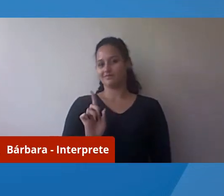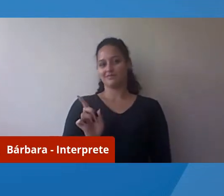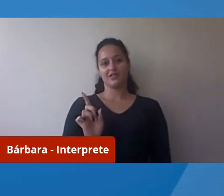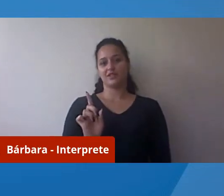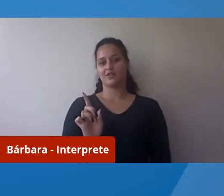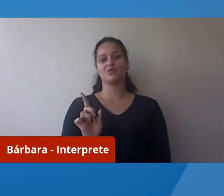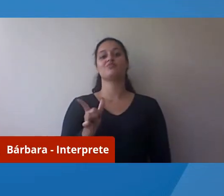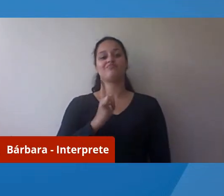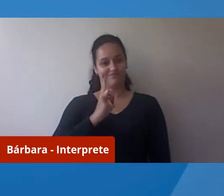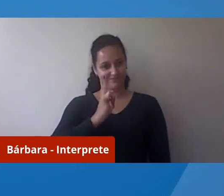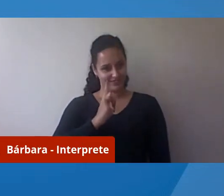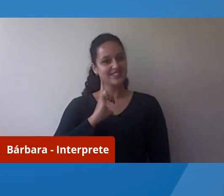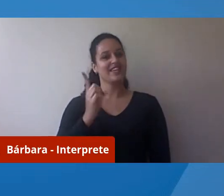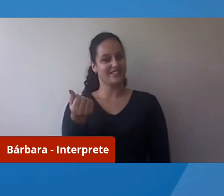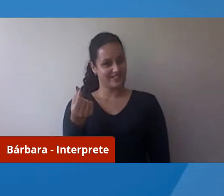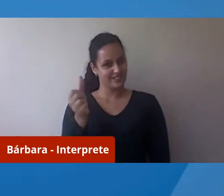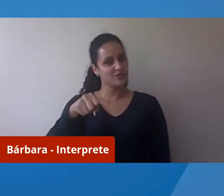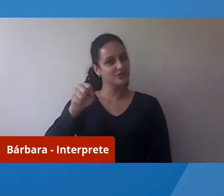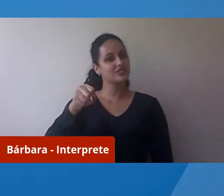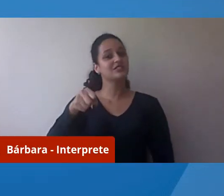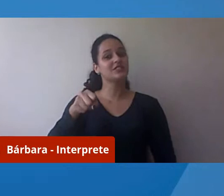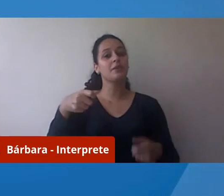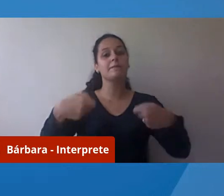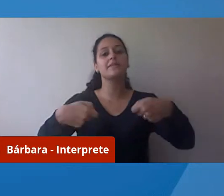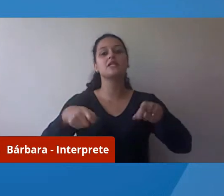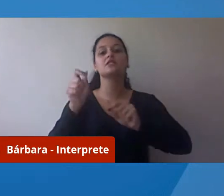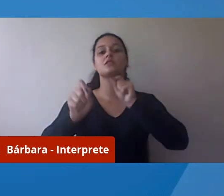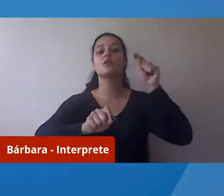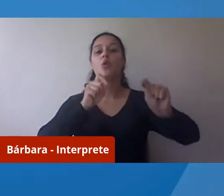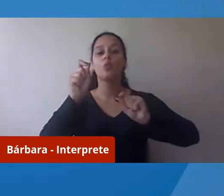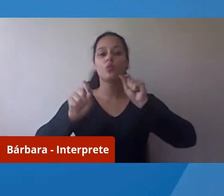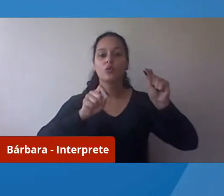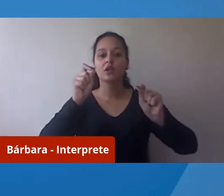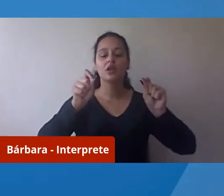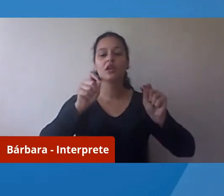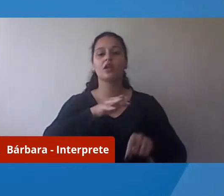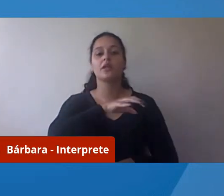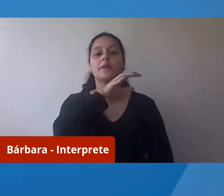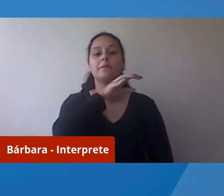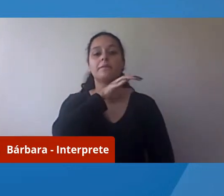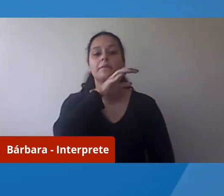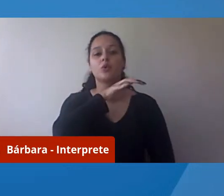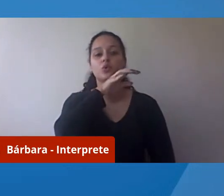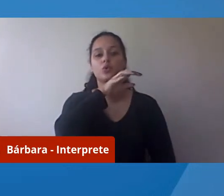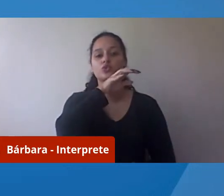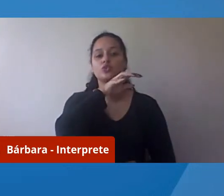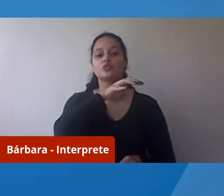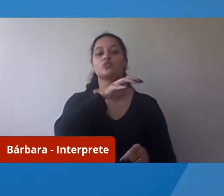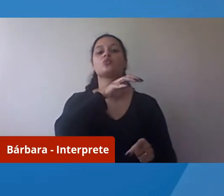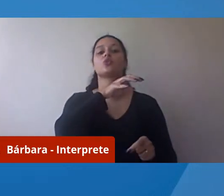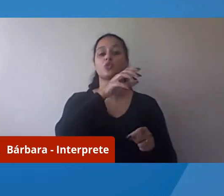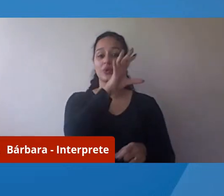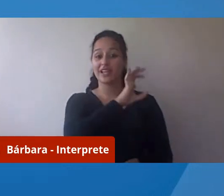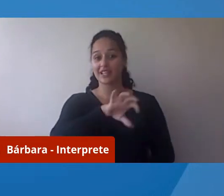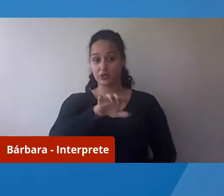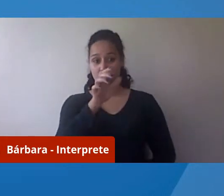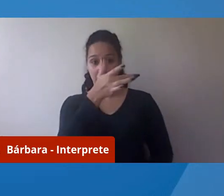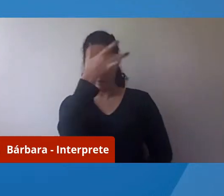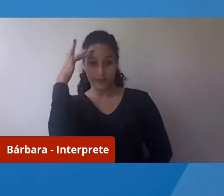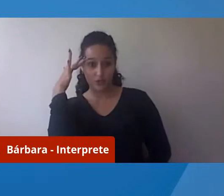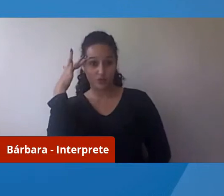fortunas. Basta taxar o capital especulativo. Olhem os balanços trimestrais ou semestrais dos bancos